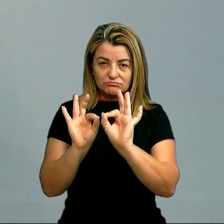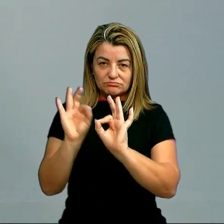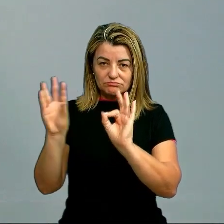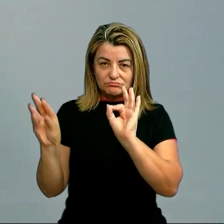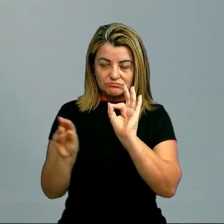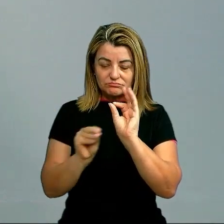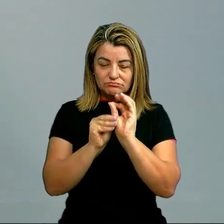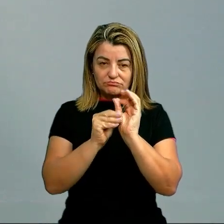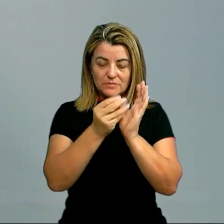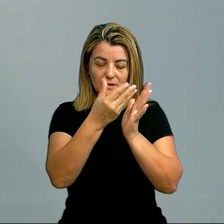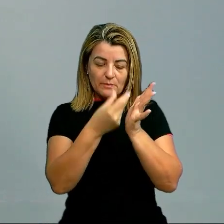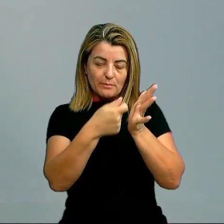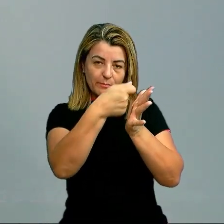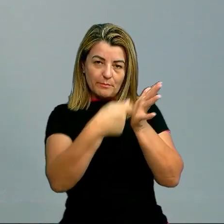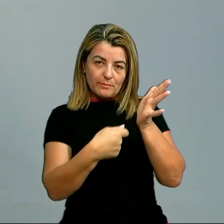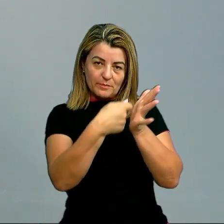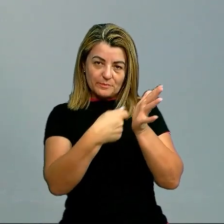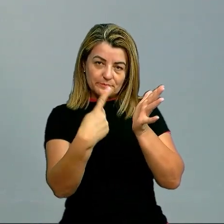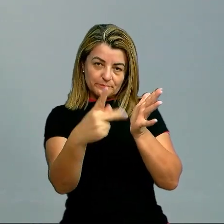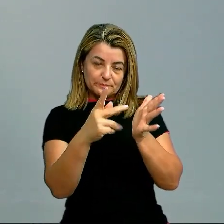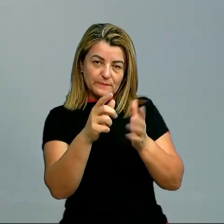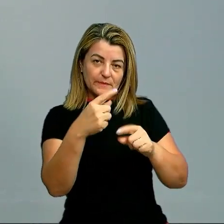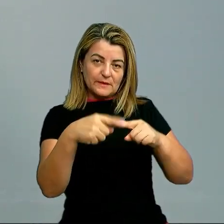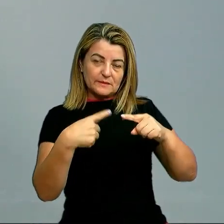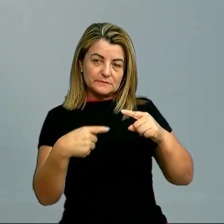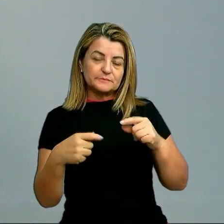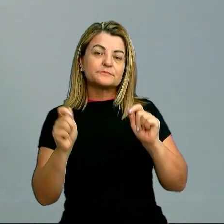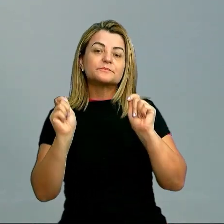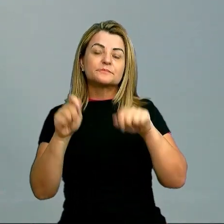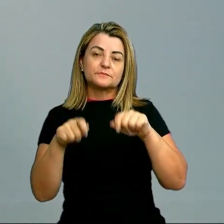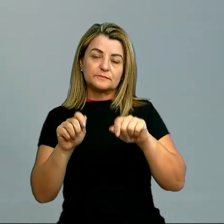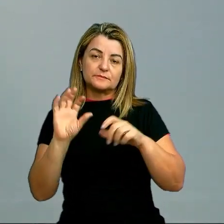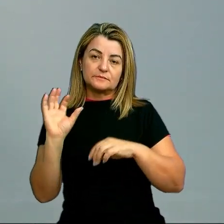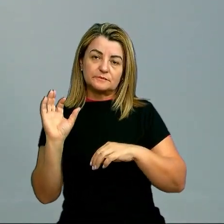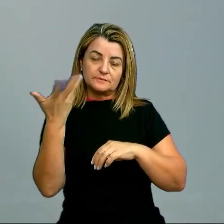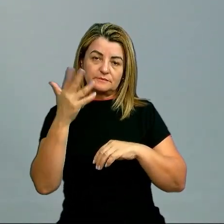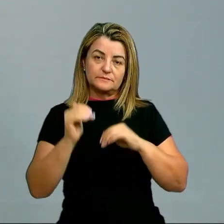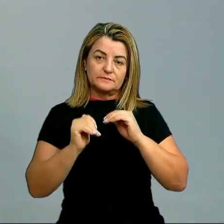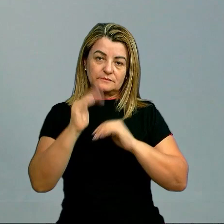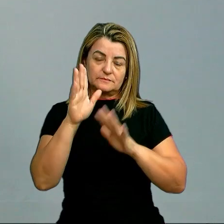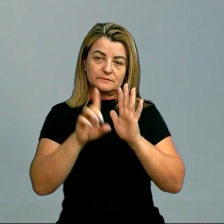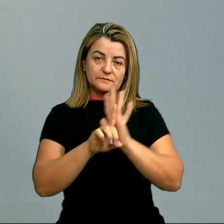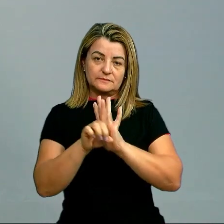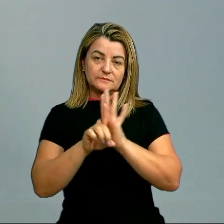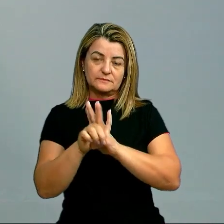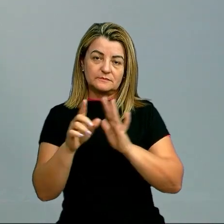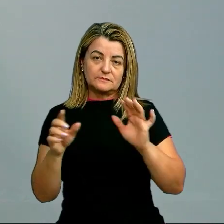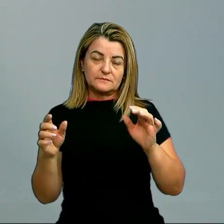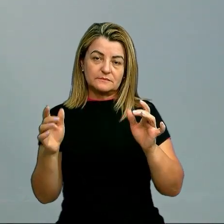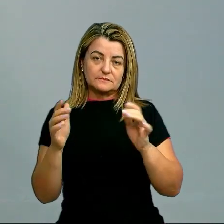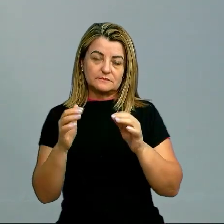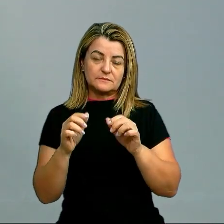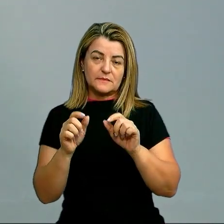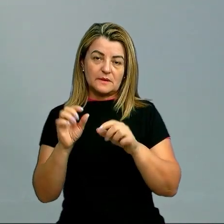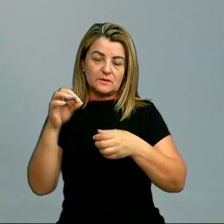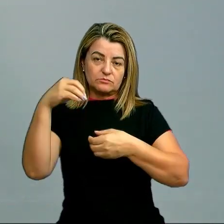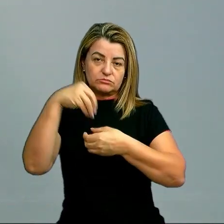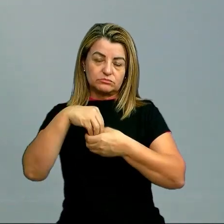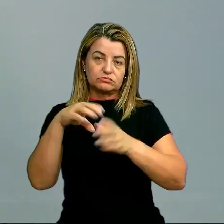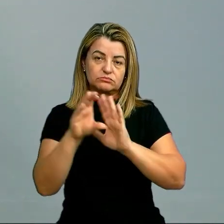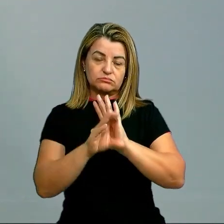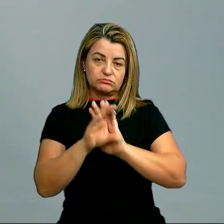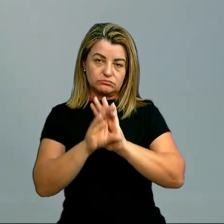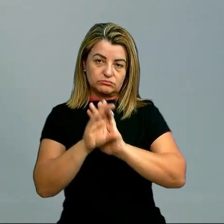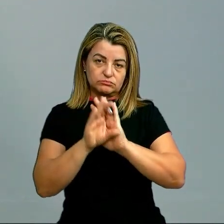anote as fórmulas no seu caderno para que você possa resolver mais questões relacionadas ao conteúdo, tá bom? Mas sem perda de